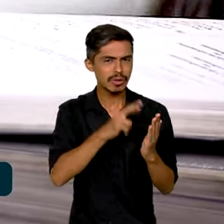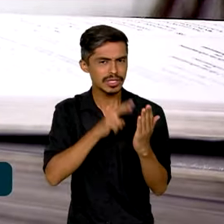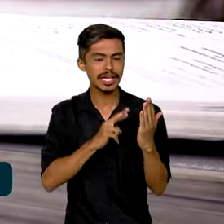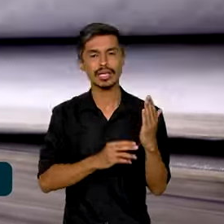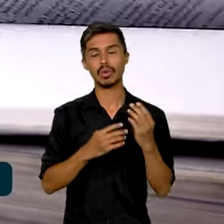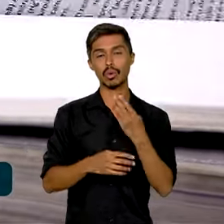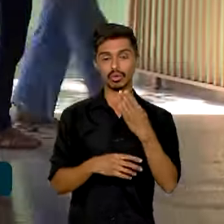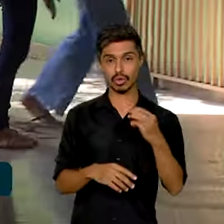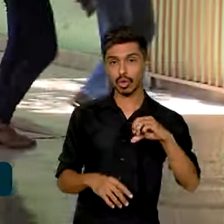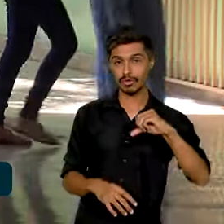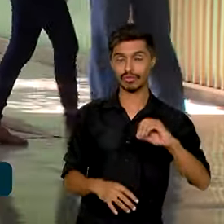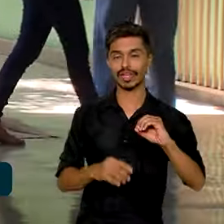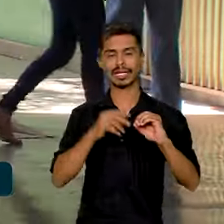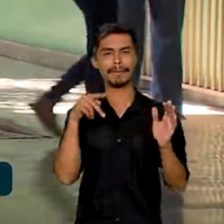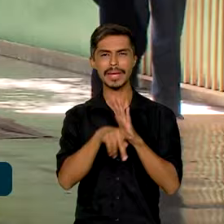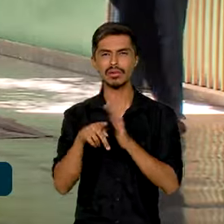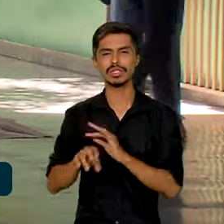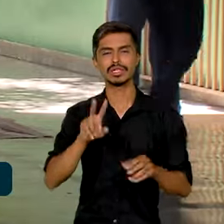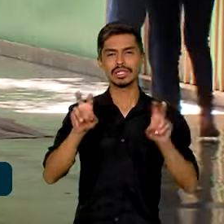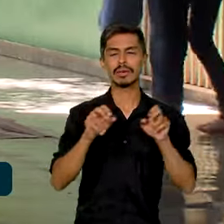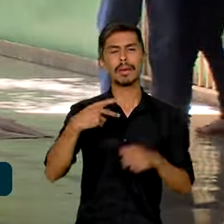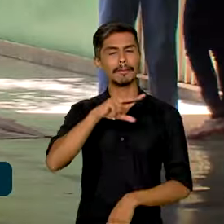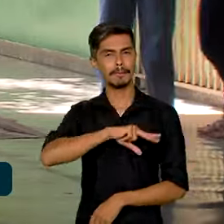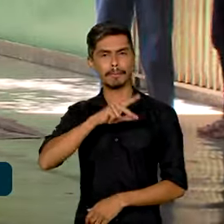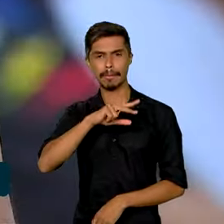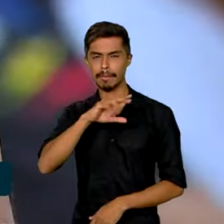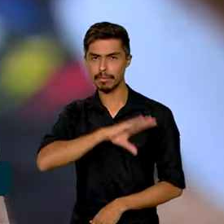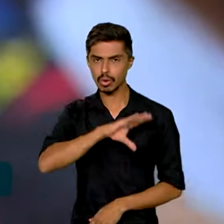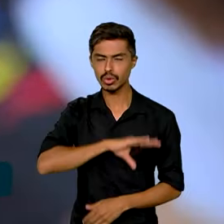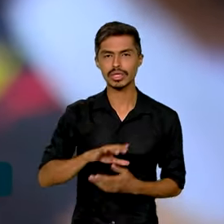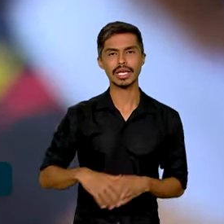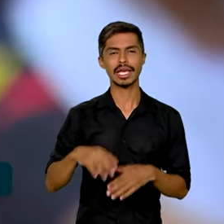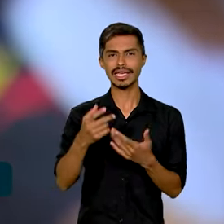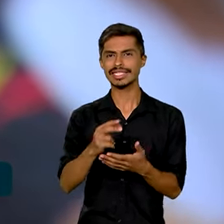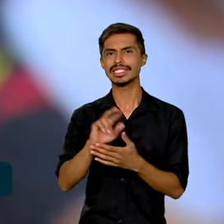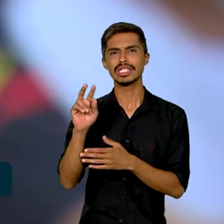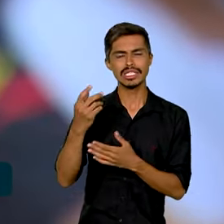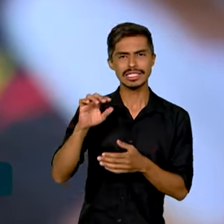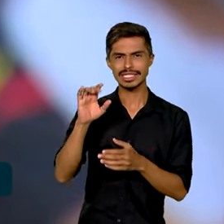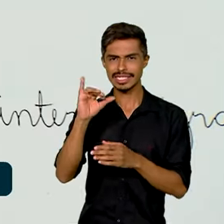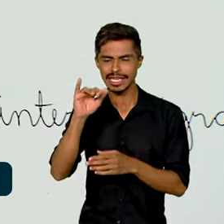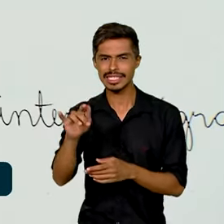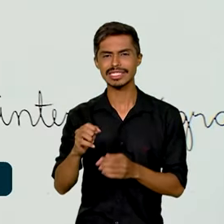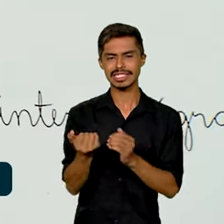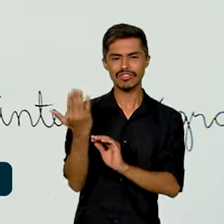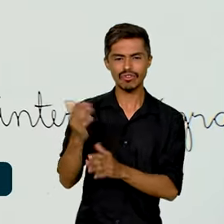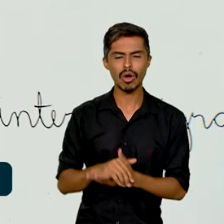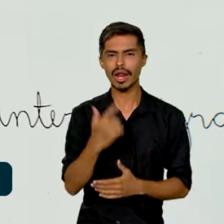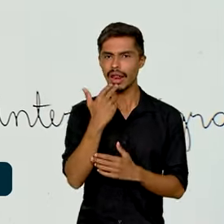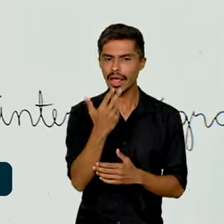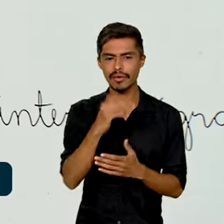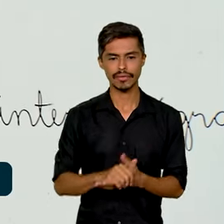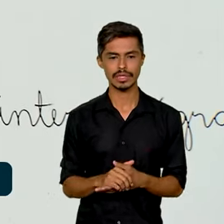portuguesa, estrangeira e ciências humanas, além da redação. Um desafio para os candidatos, principalmente